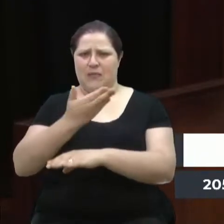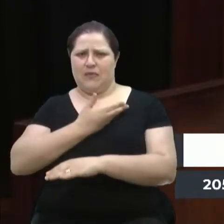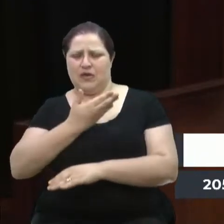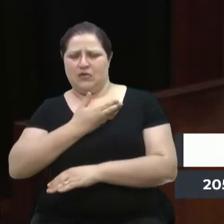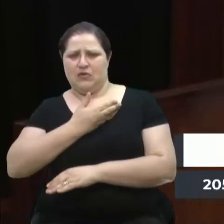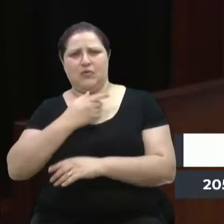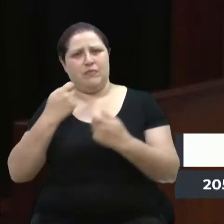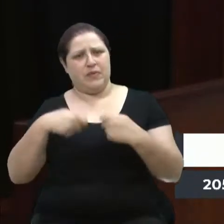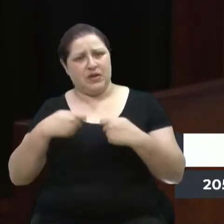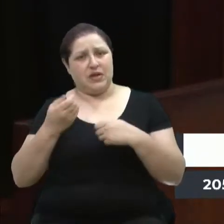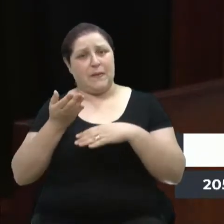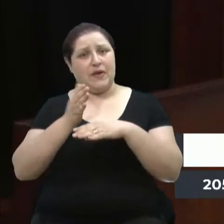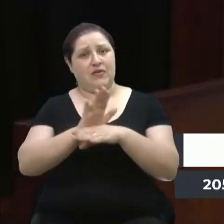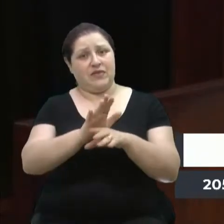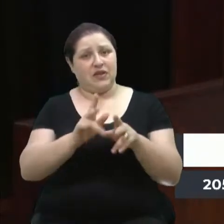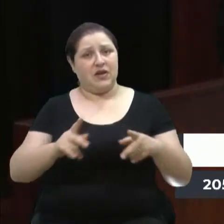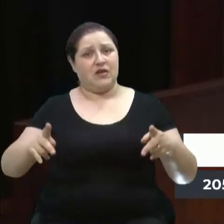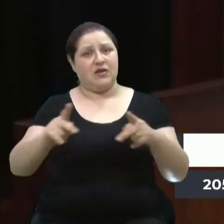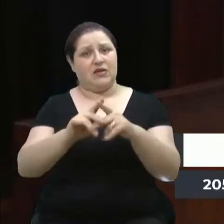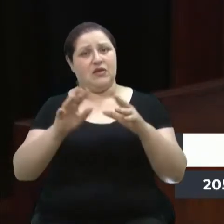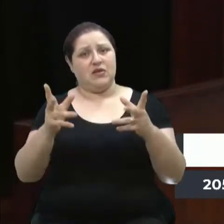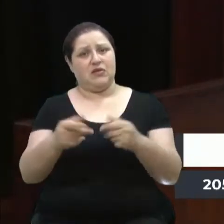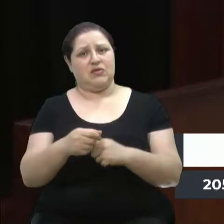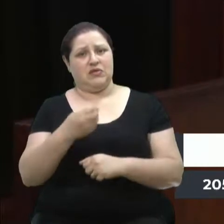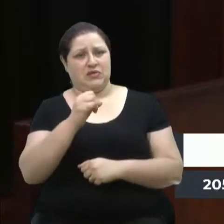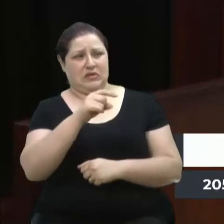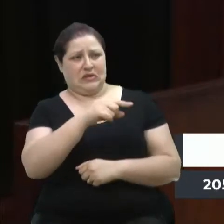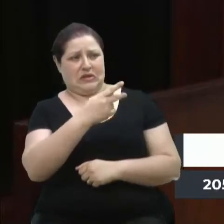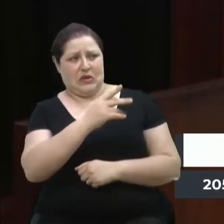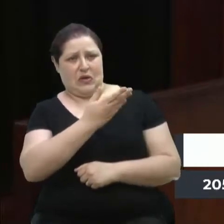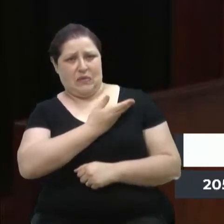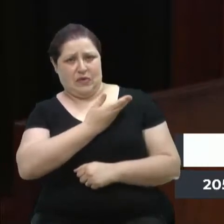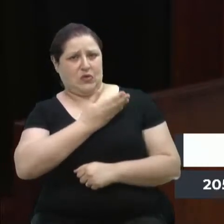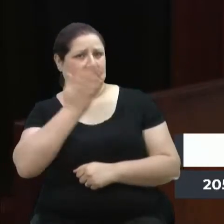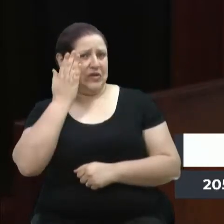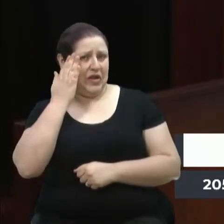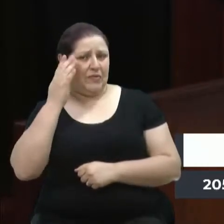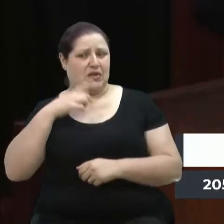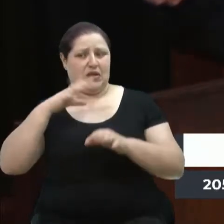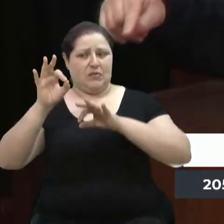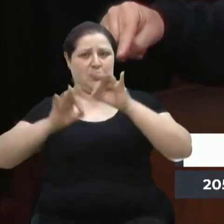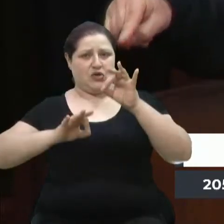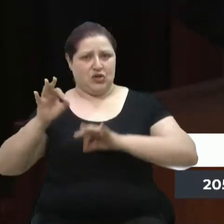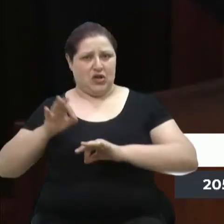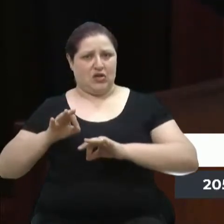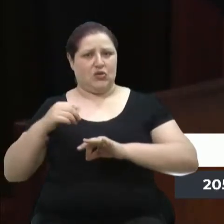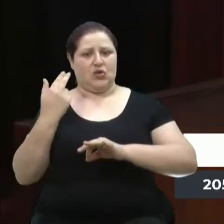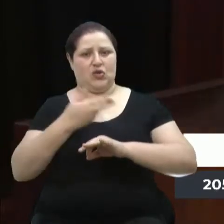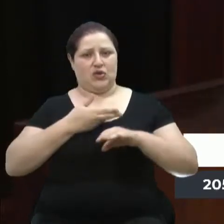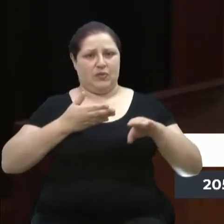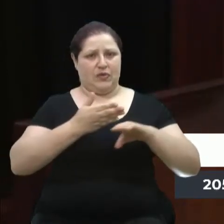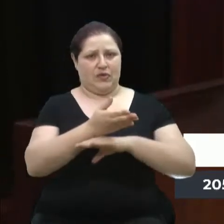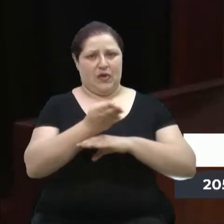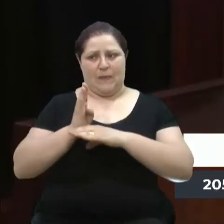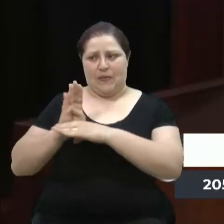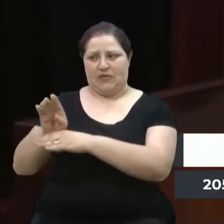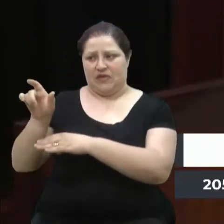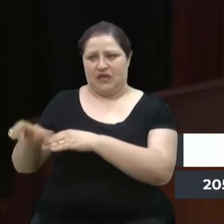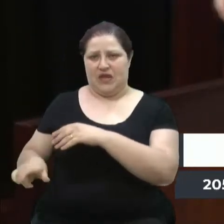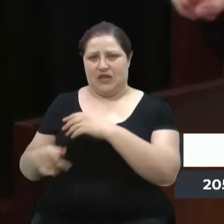o geral não vai beneficiar amigos Quer dizer então que seu amigo já sabe que vai ter esse projeto E aí nós vamos aprovar para beneficiar